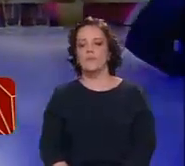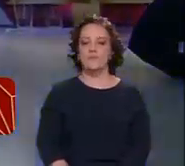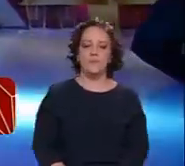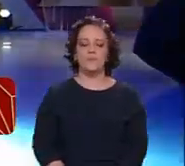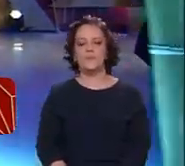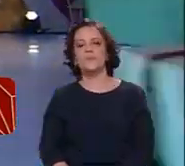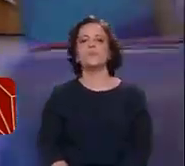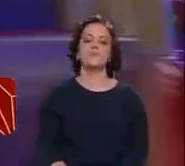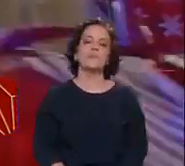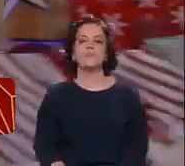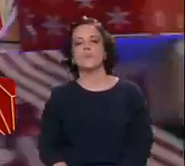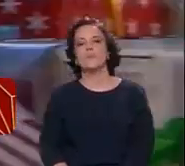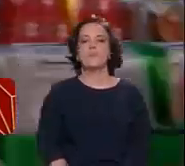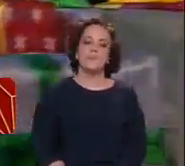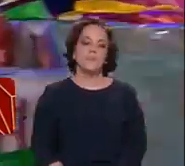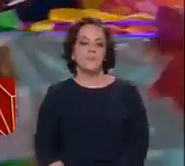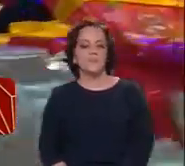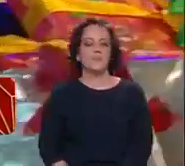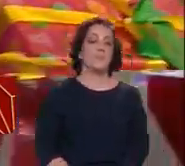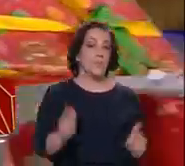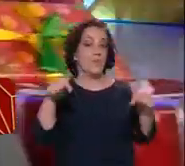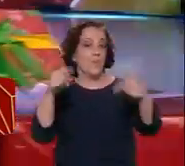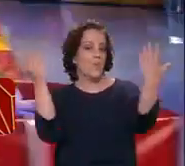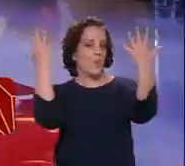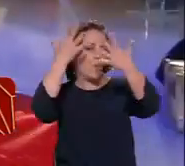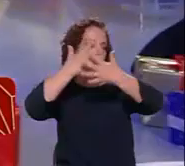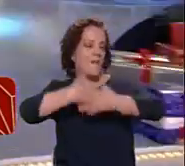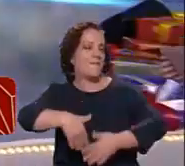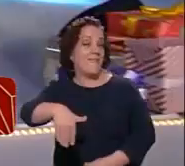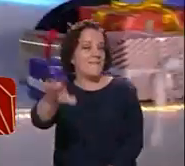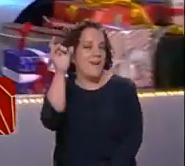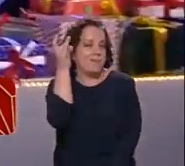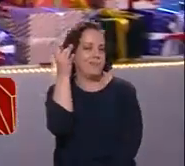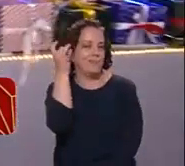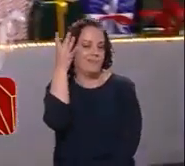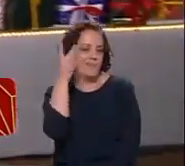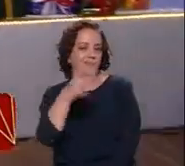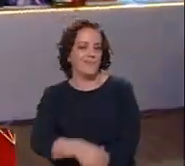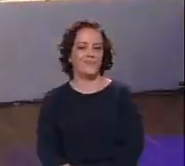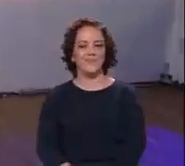Vai haver cambalacho.